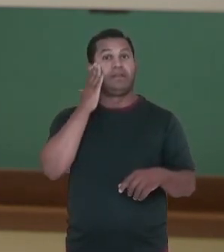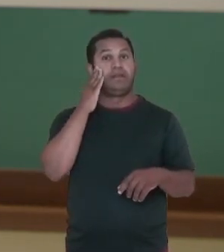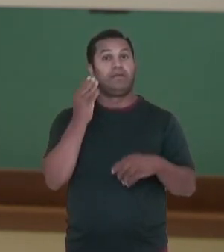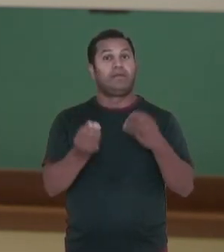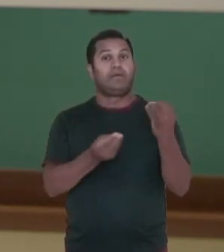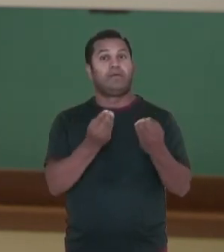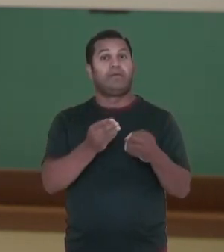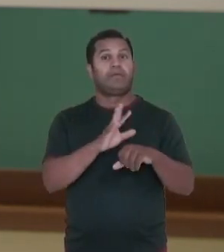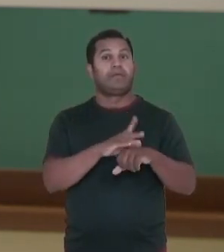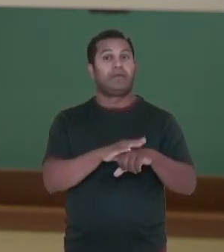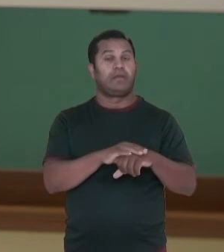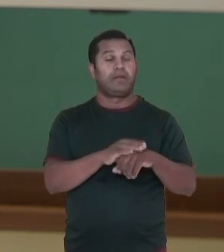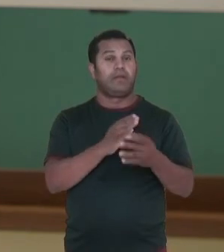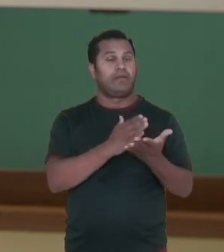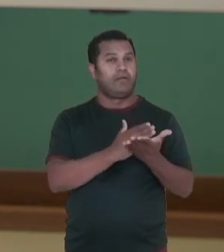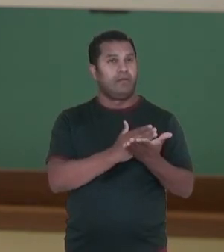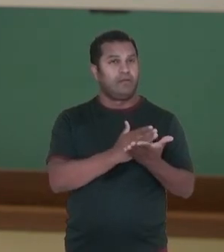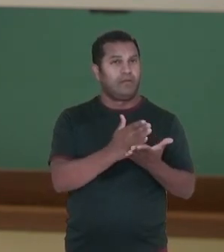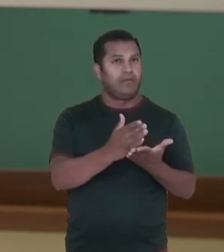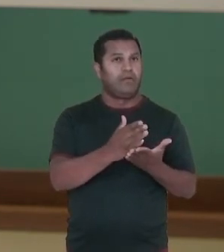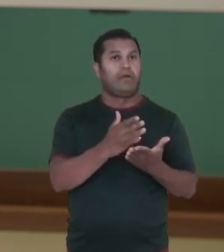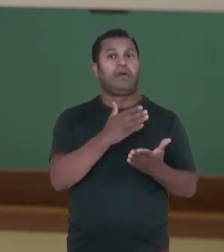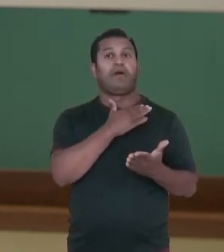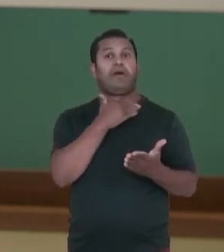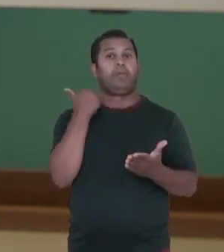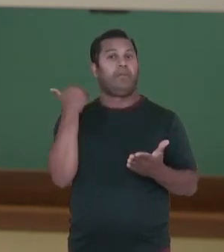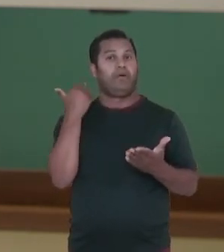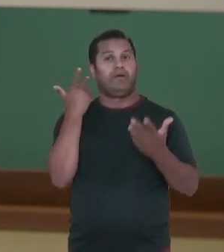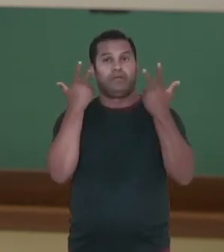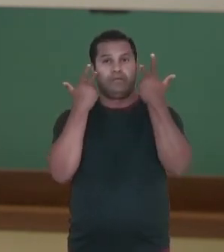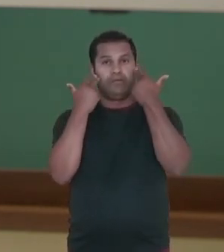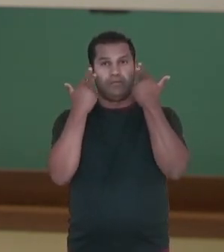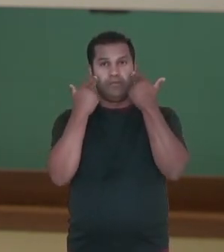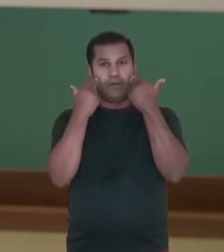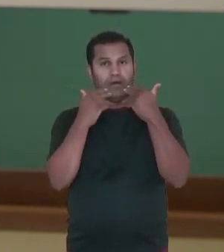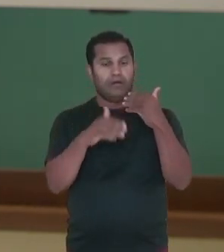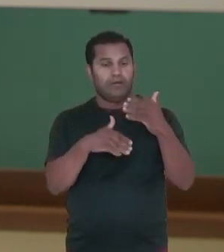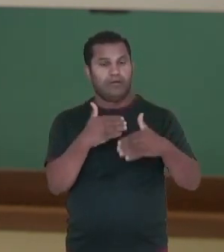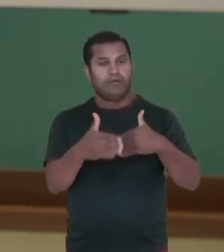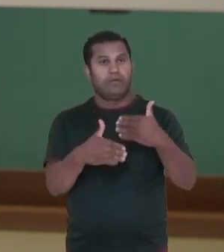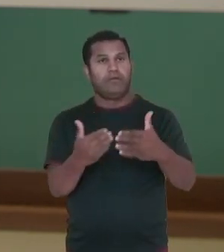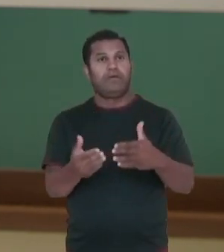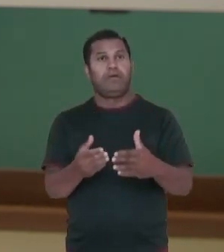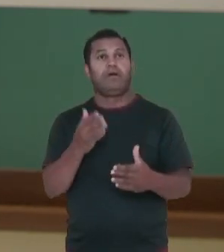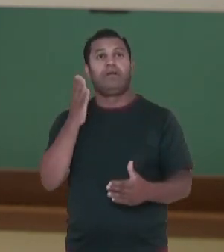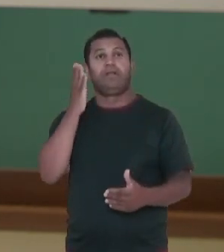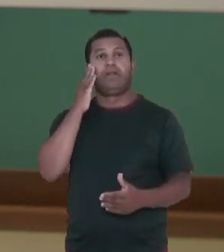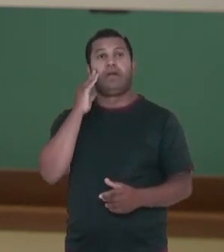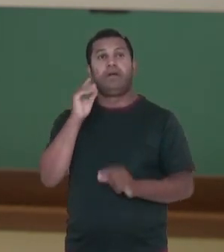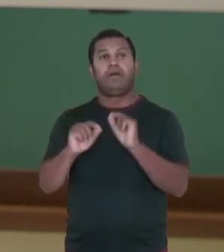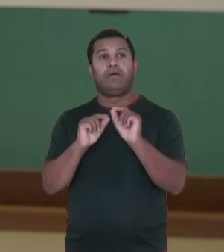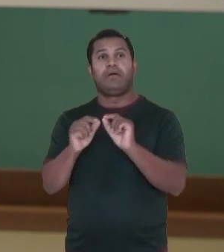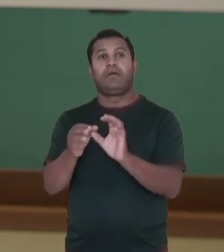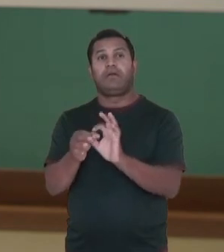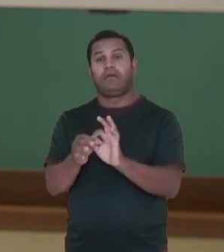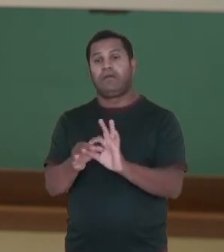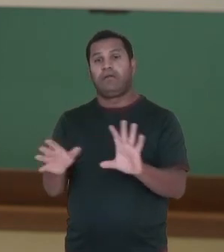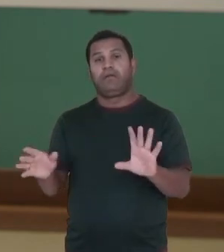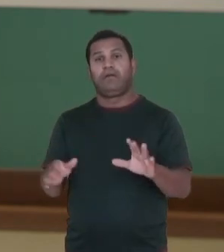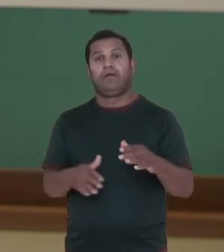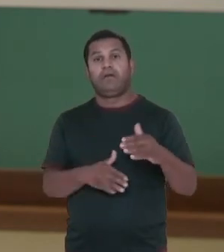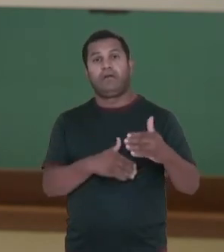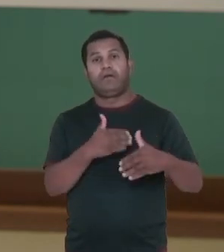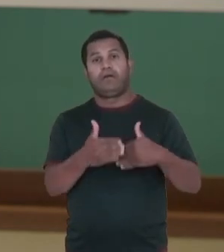morte natural, né? Permite ao paciente uma morte digna, sem sofrimento, deixando a evolução